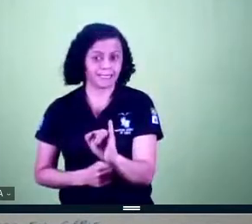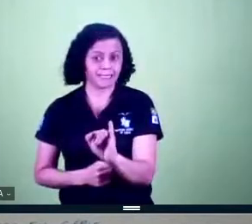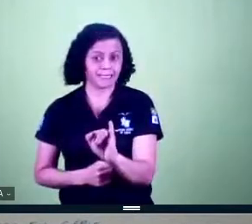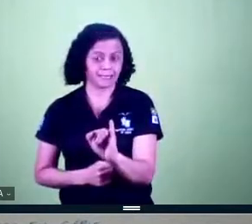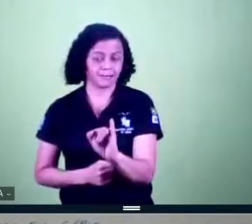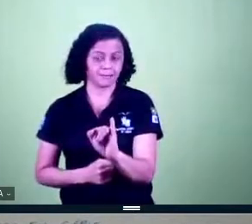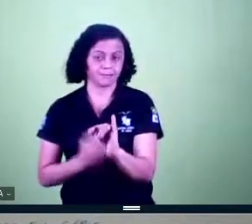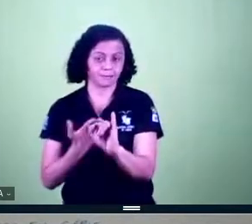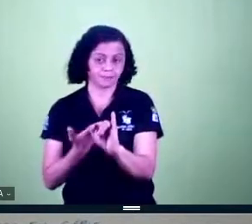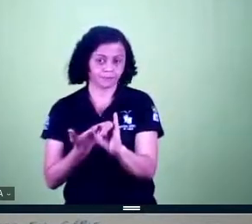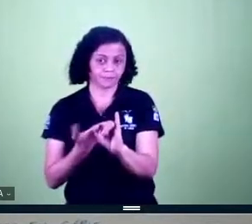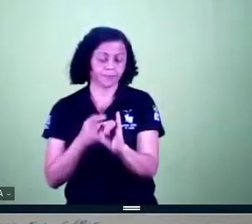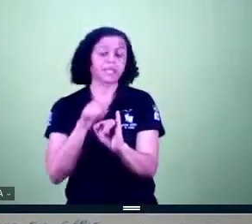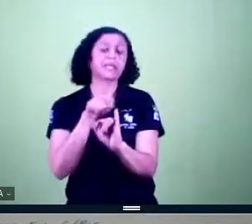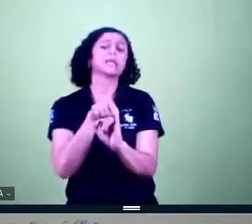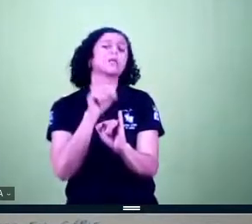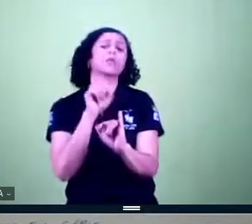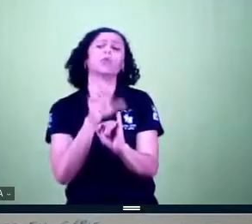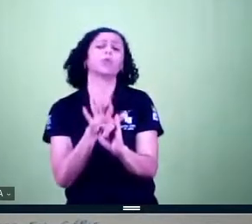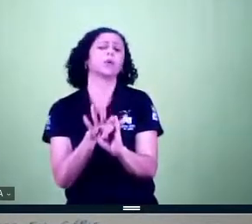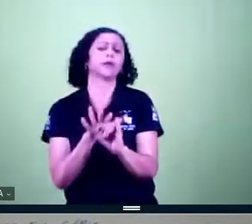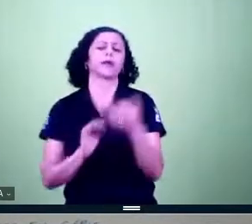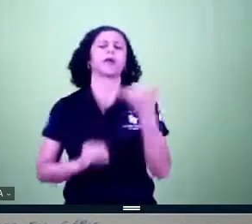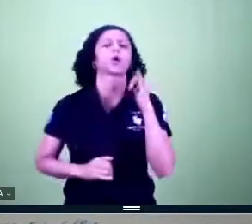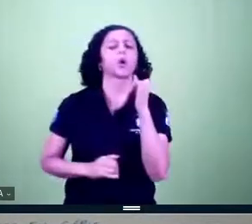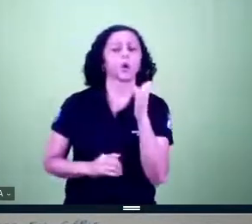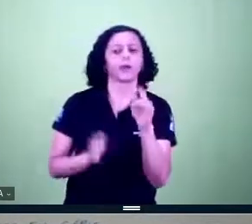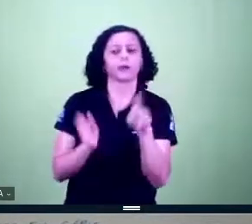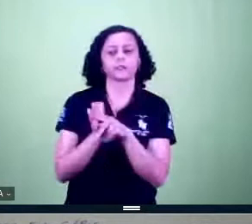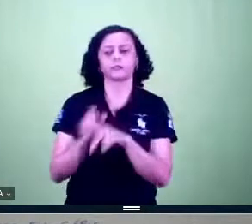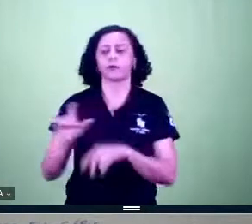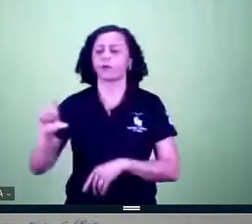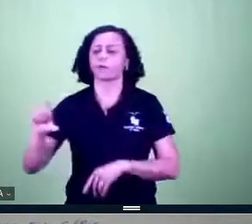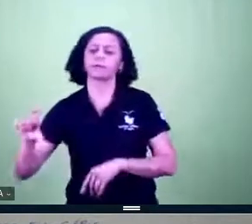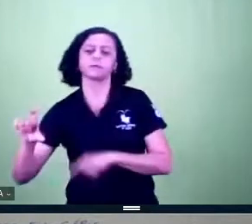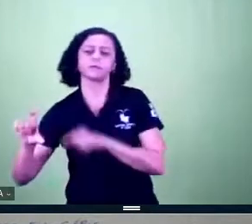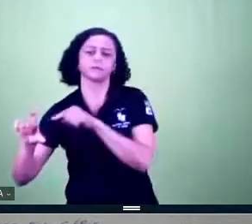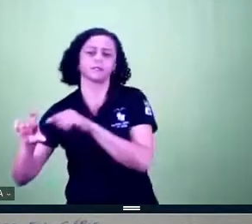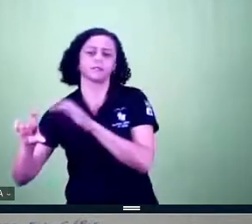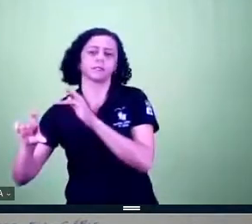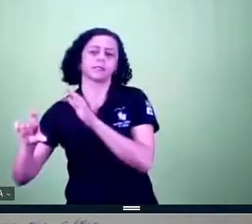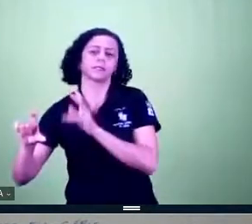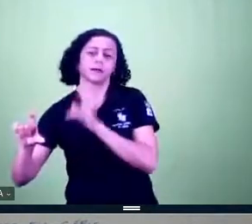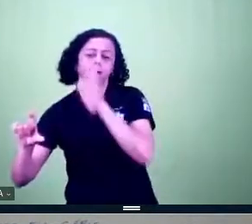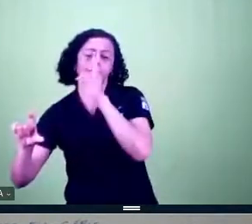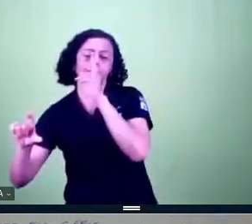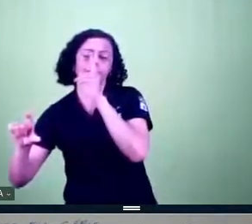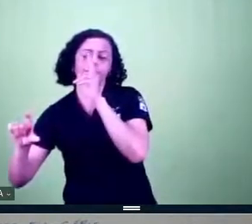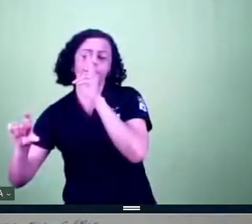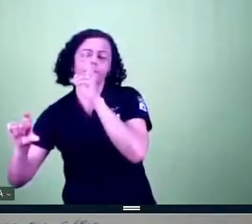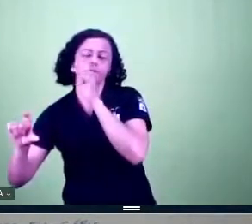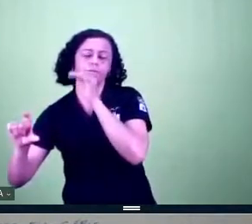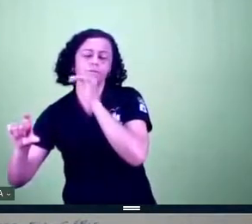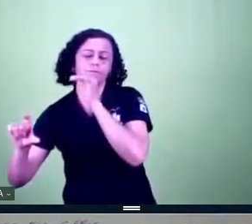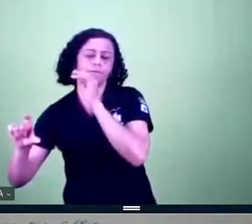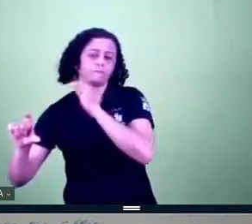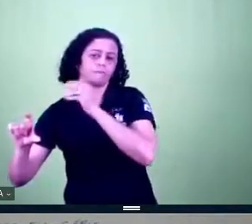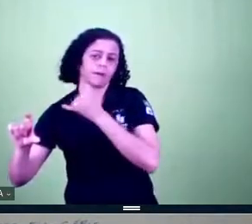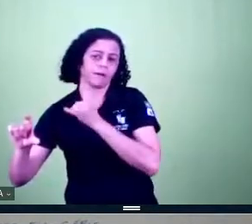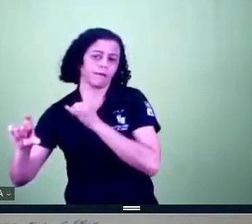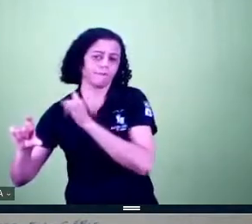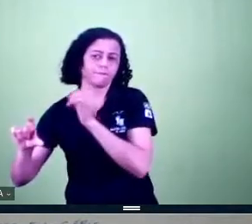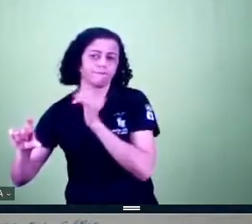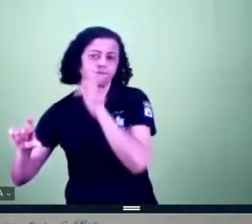quem? Vezes a corrente da fonte. Tantos amperes que saem de lá. Então, isso daqui, pessoal,